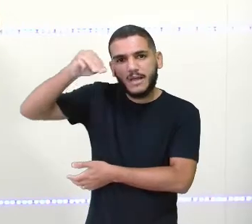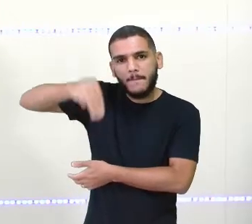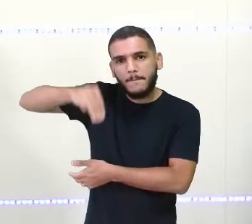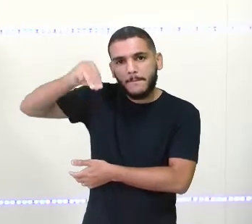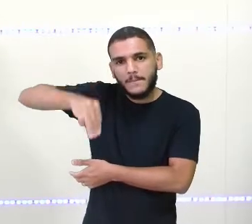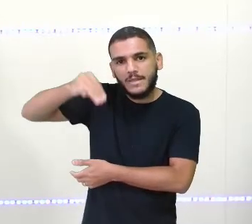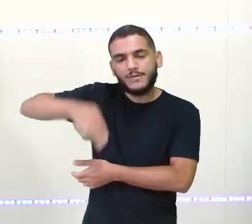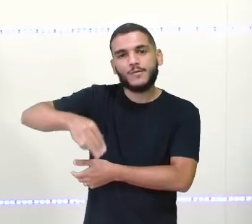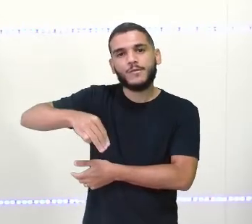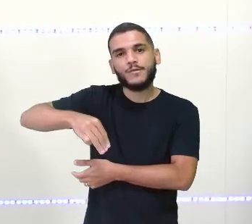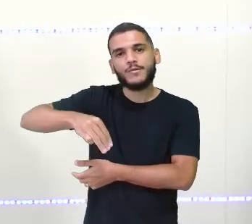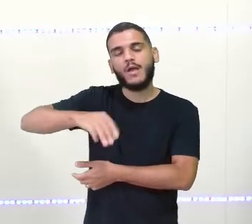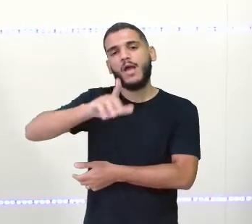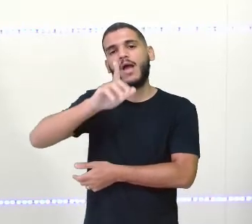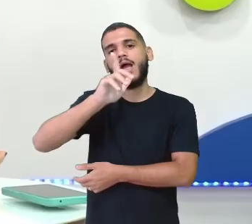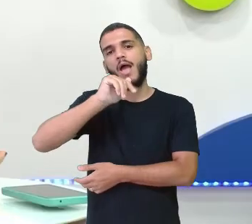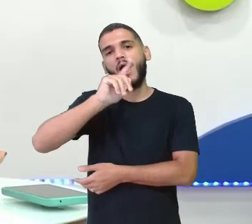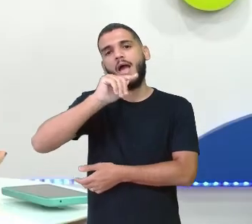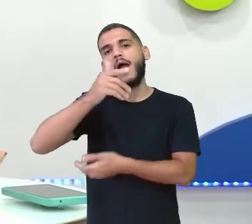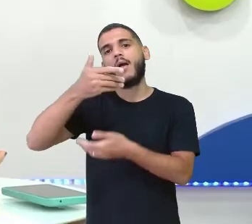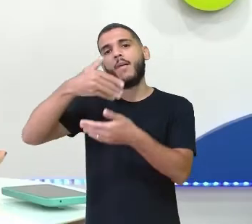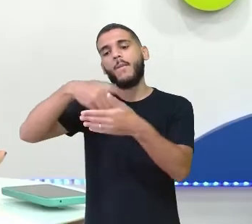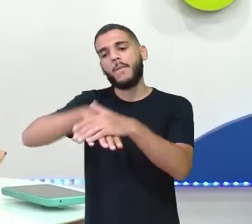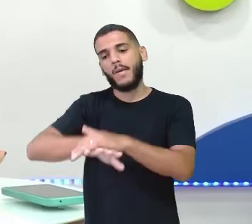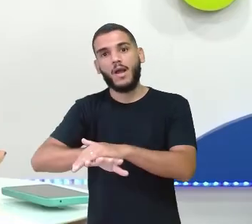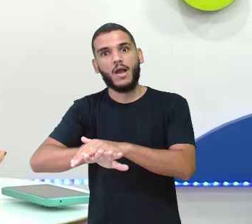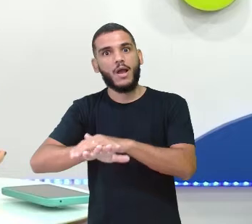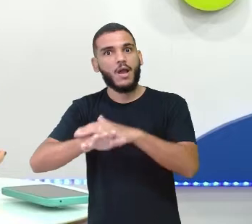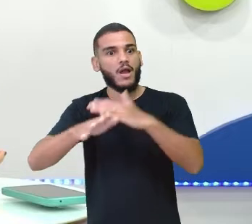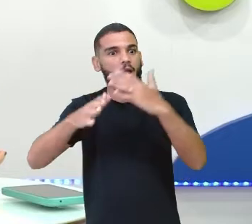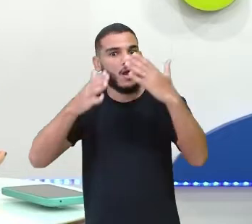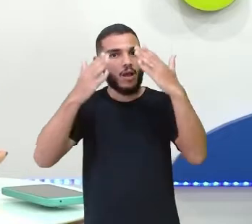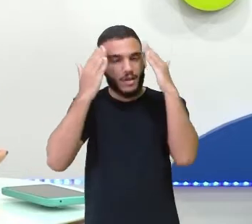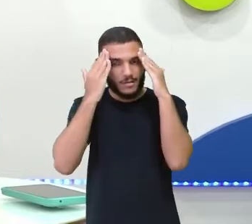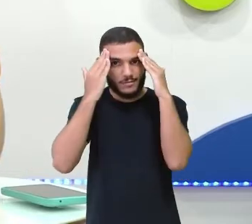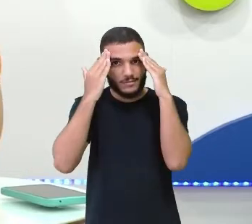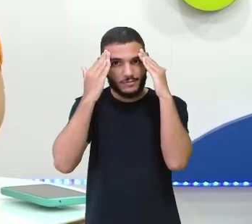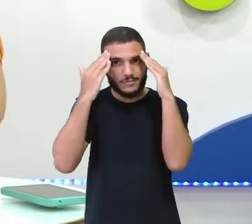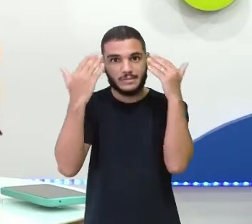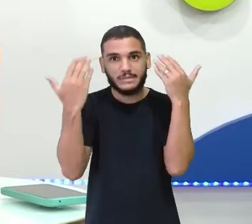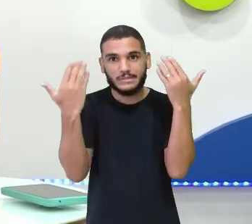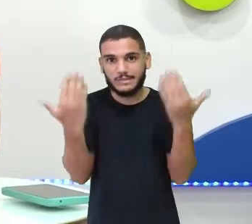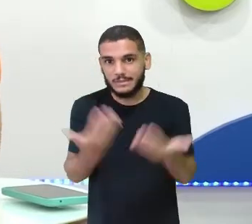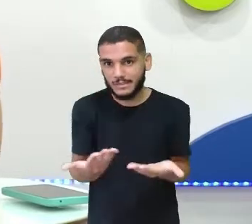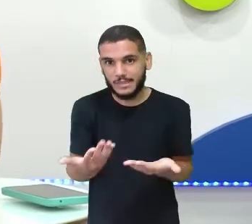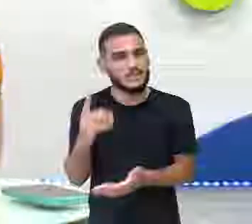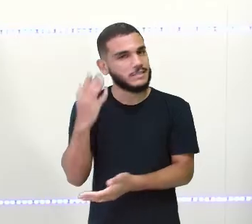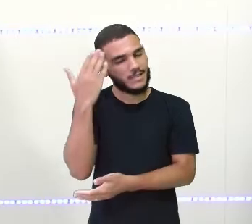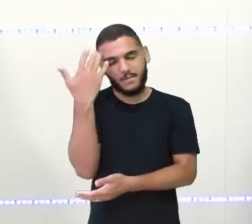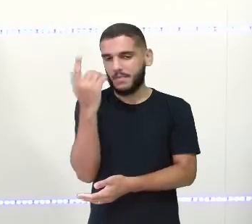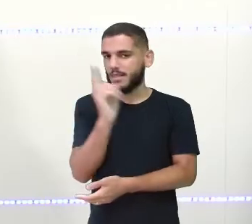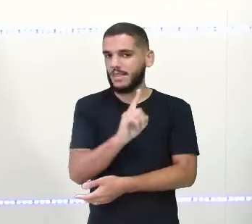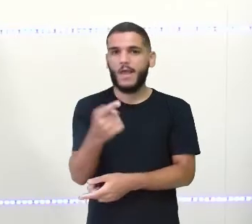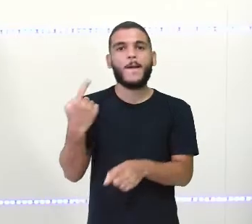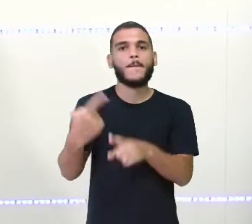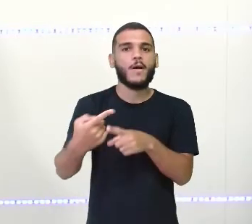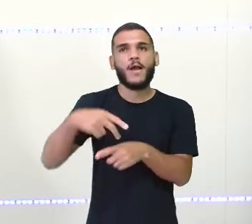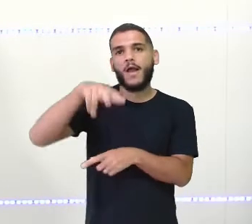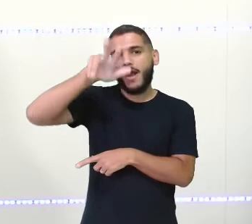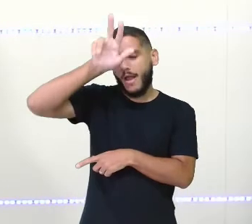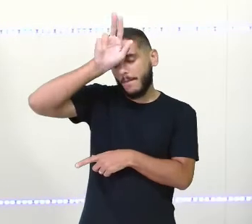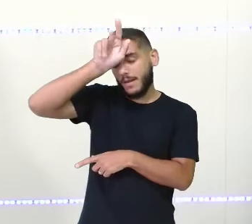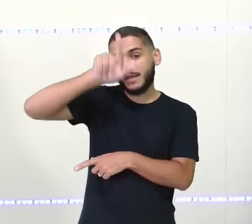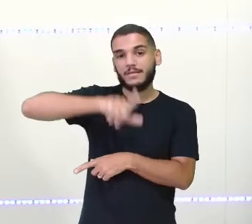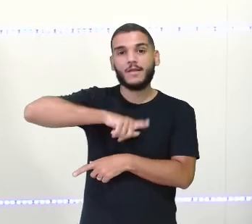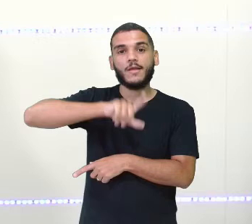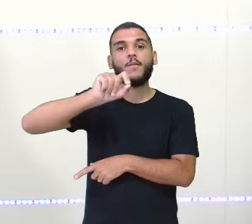embaixo d'água? É mesmo. Verdade. Olha aí, curiosidade, eu não sabia não. Não é? As baratas têm um super